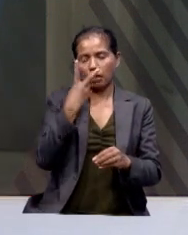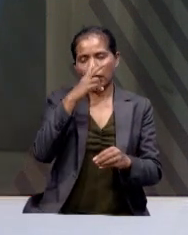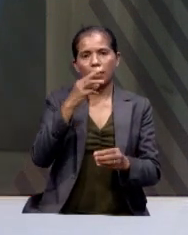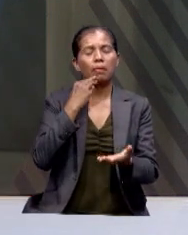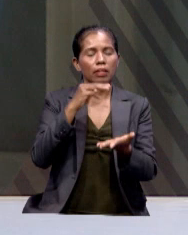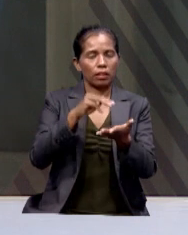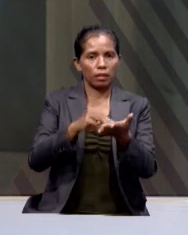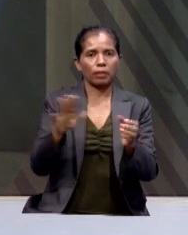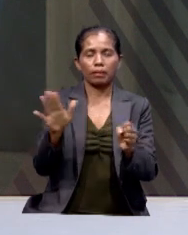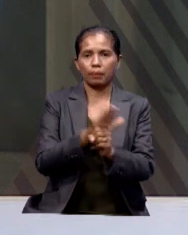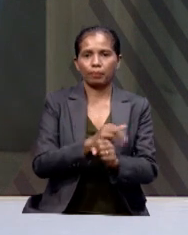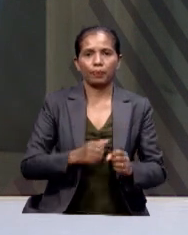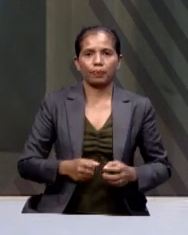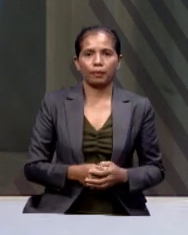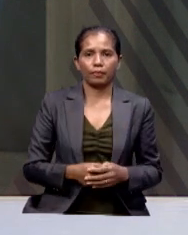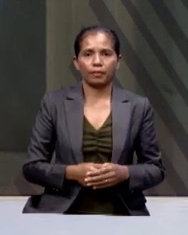mensagem completa.